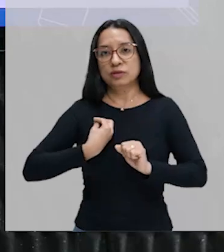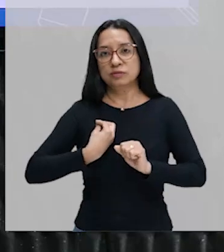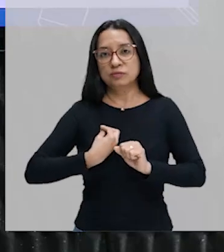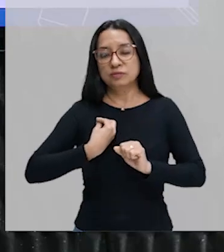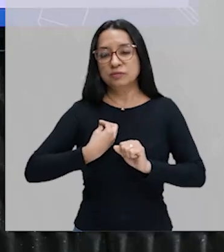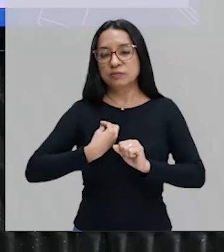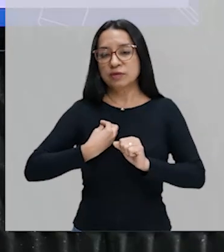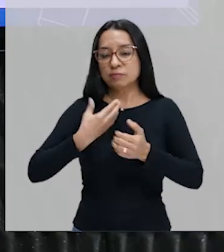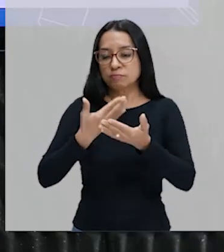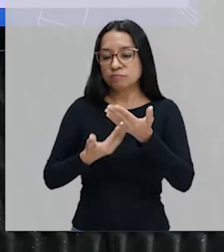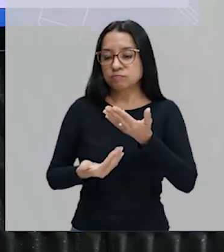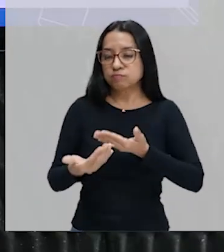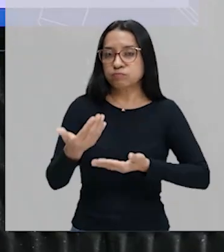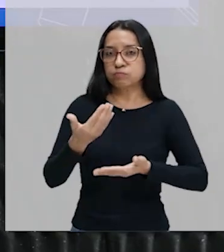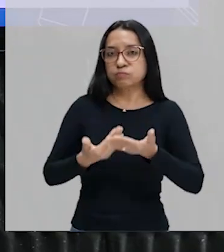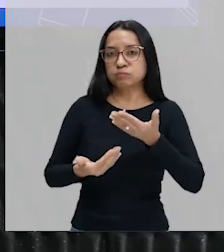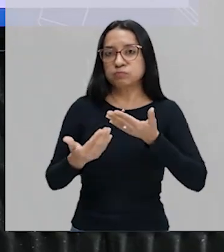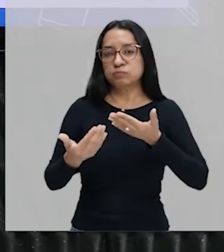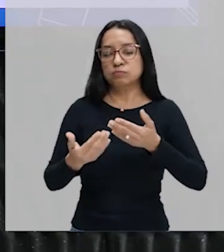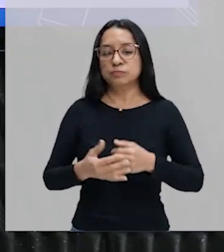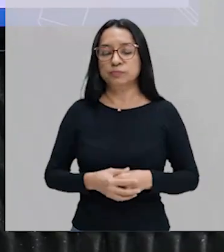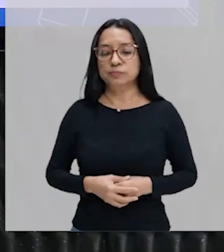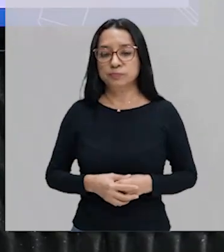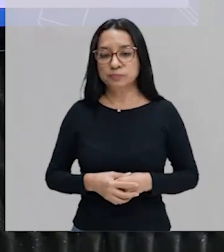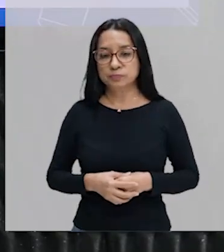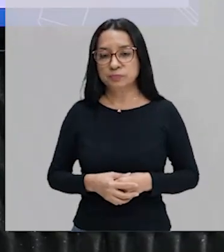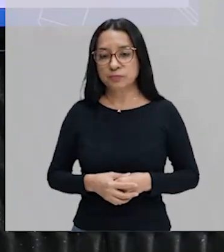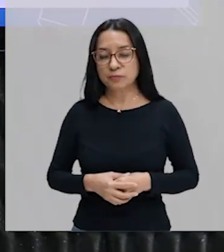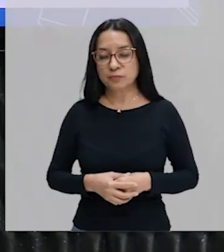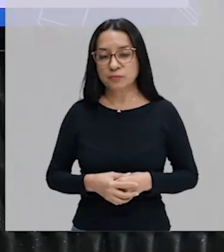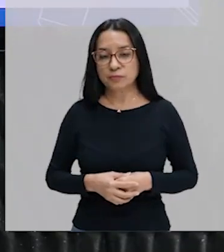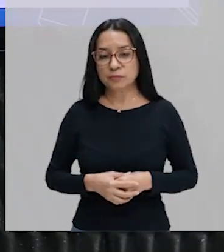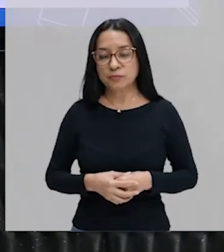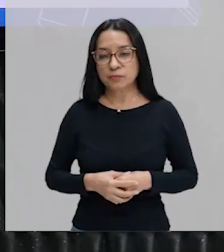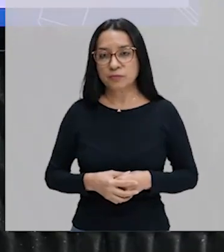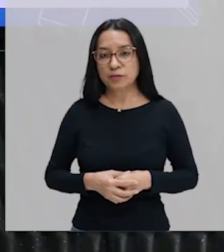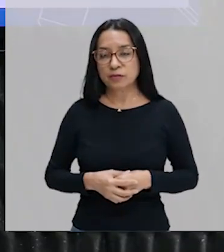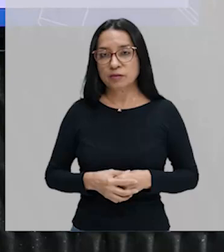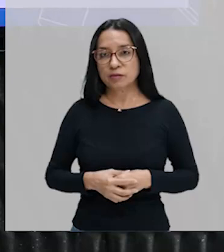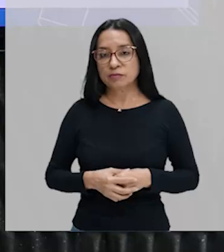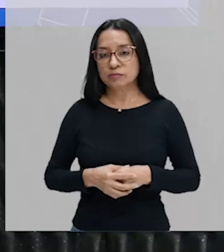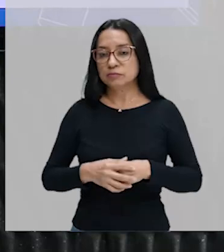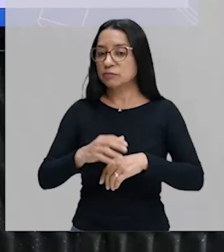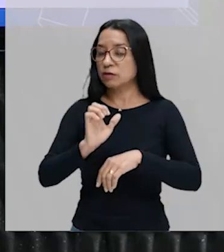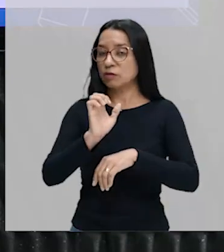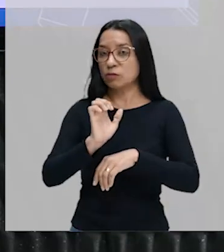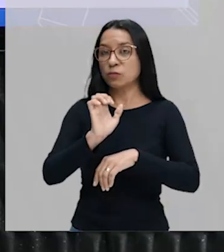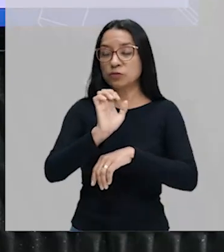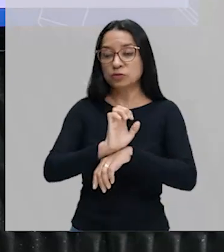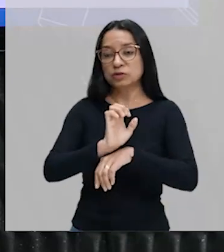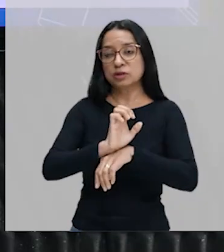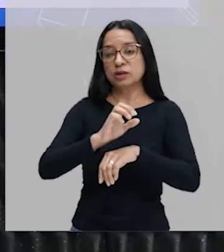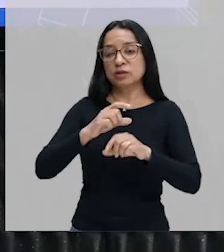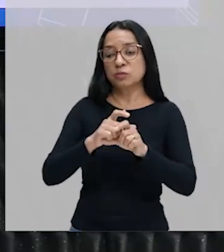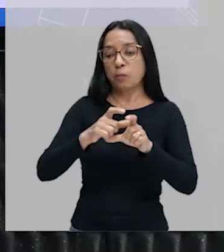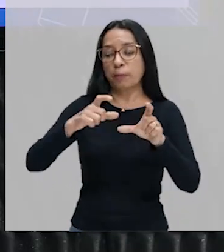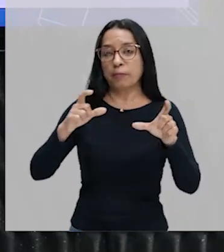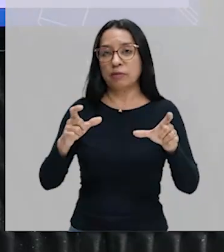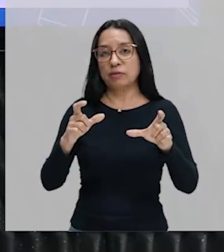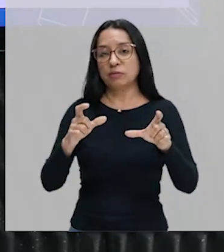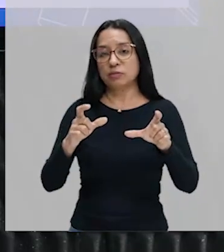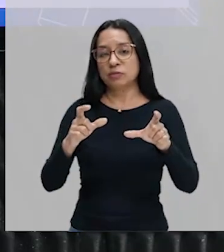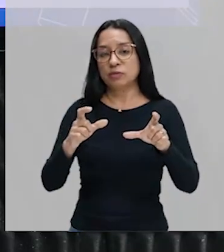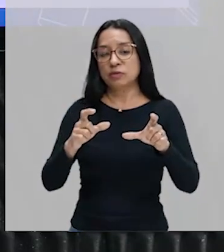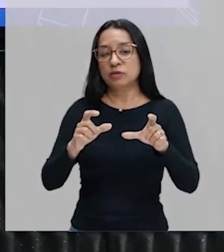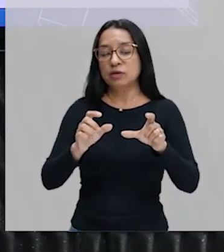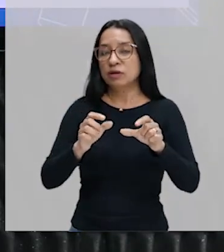em harmonia, beleza? Então, esse é o Estado macro. Quando a gente fala de Estado enquanto ordenamento